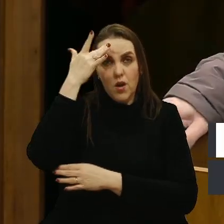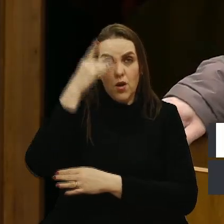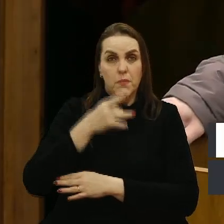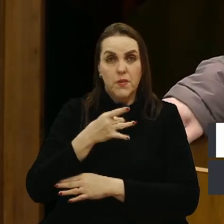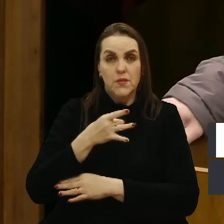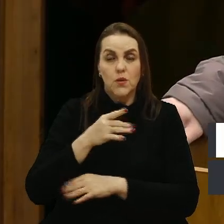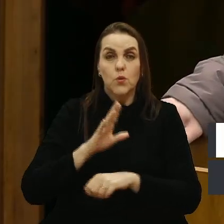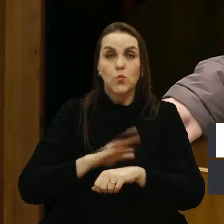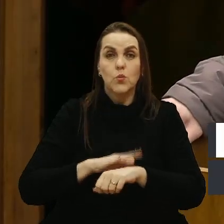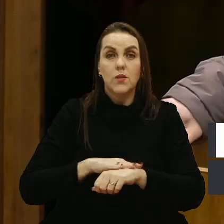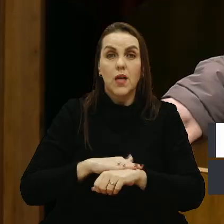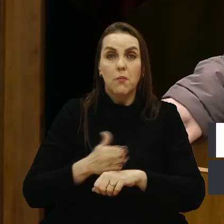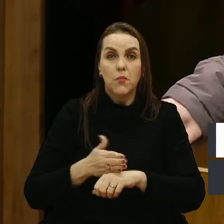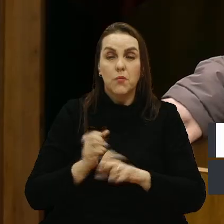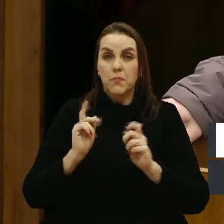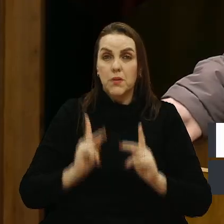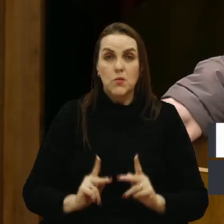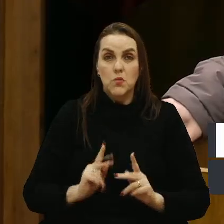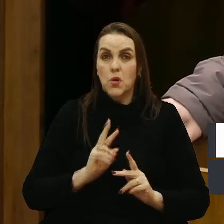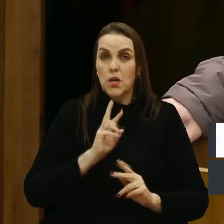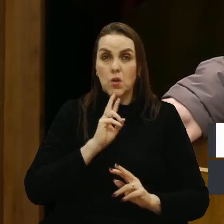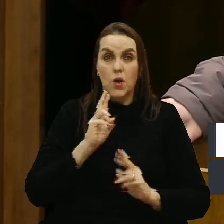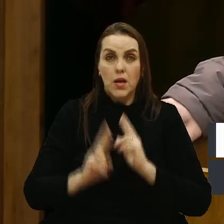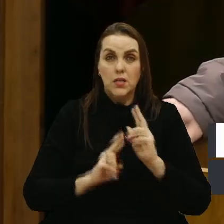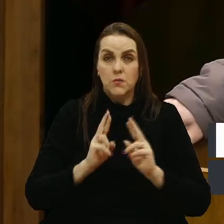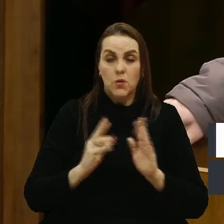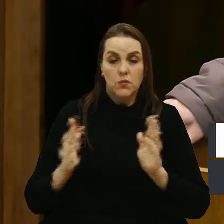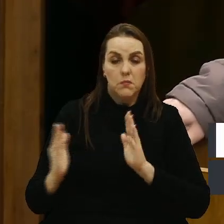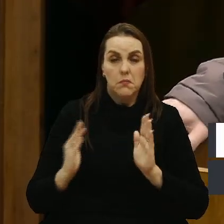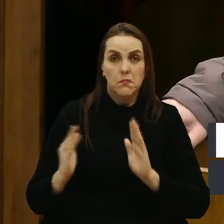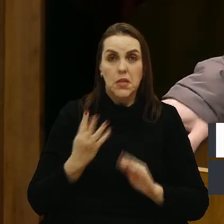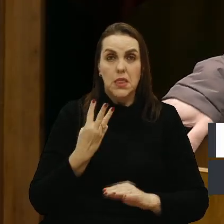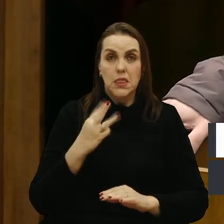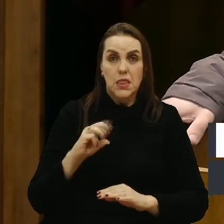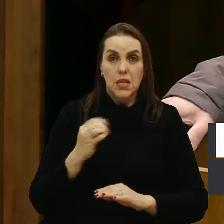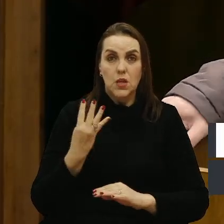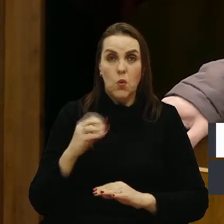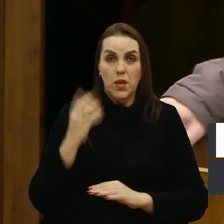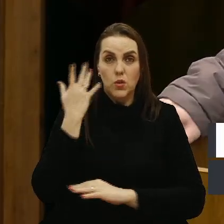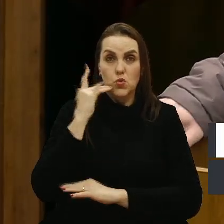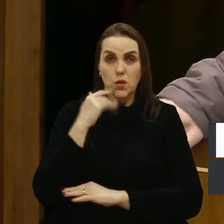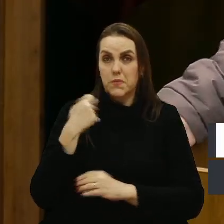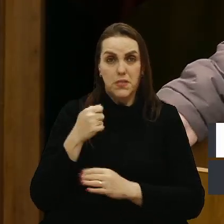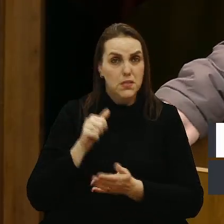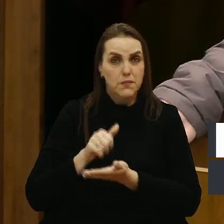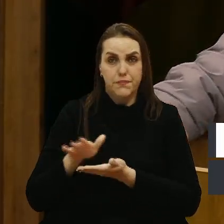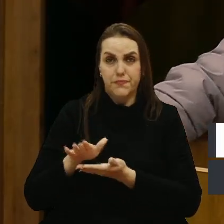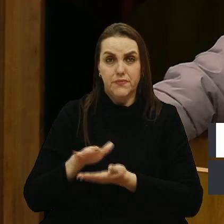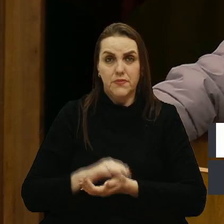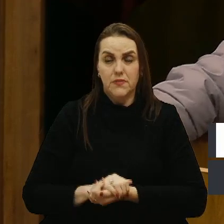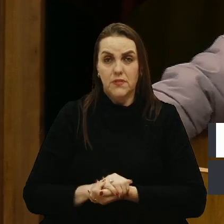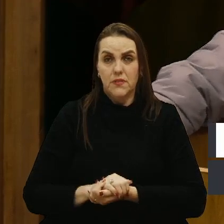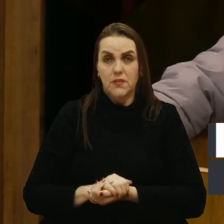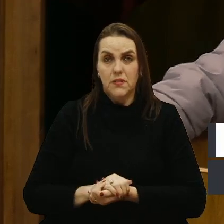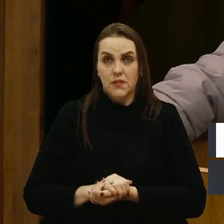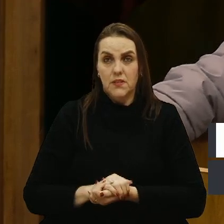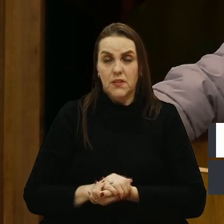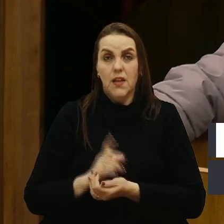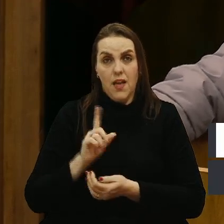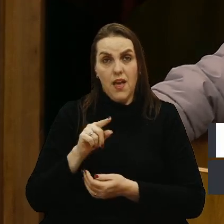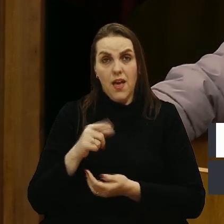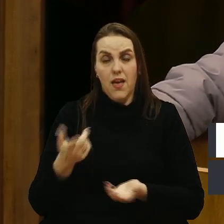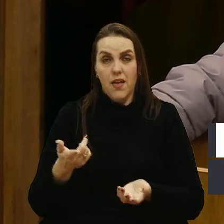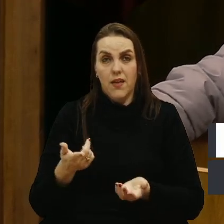temos, alguém que não responde aquilo que foi contratado no prazo de 30, 40 dias precisa ser exonerado, vereadora Sandra. E essa é uma questão